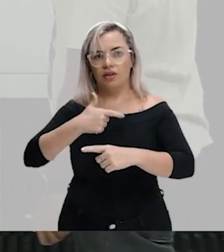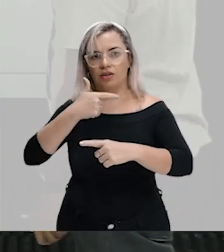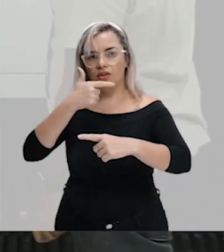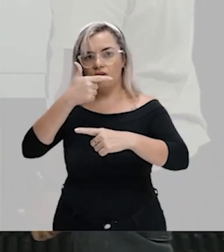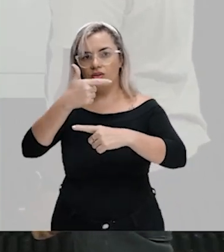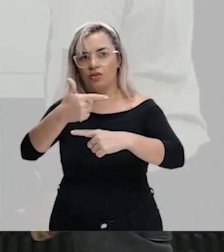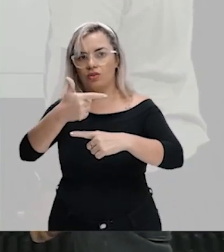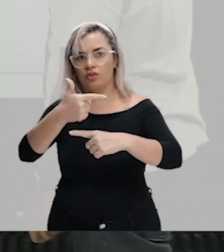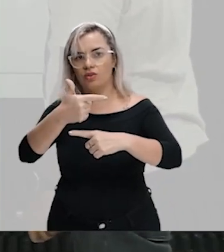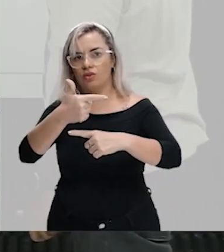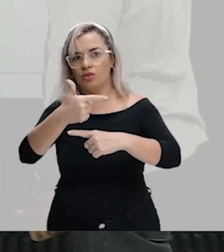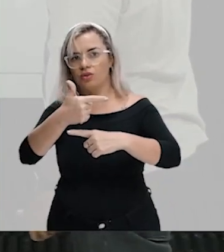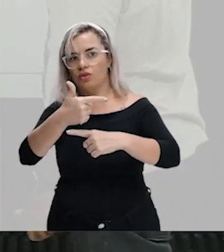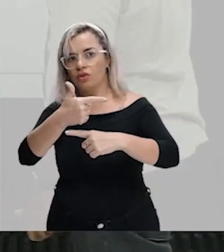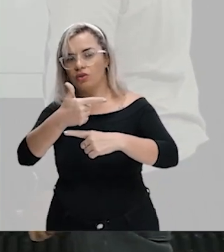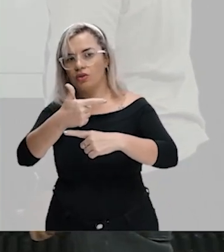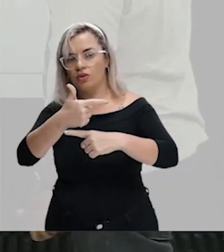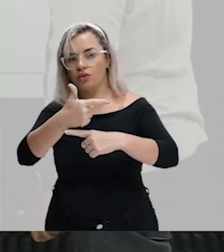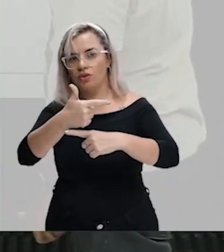à quinta,